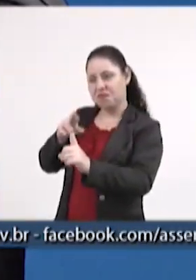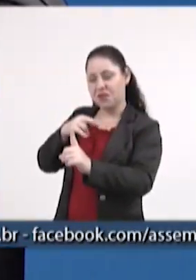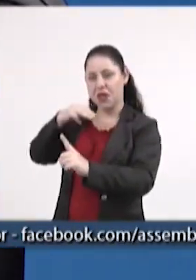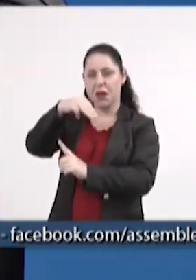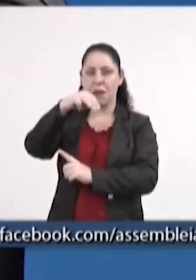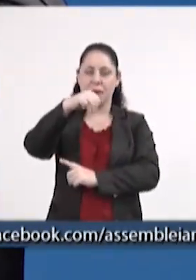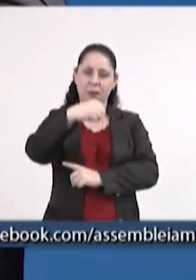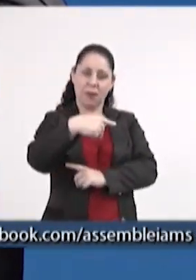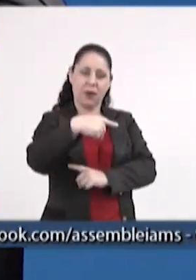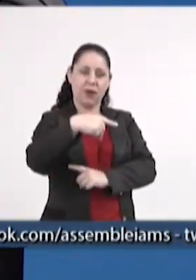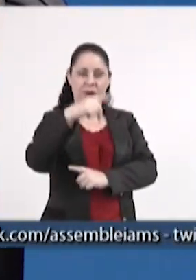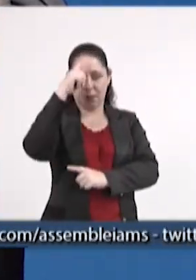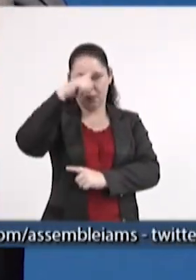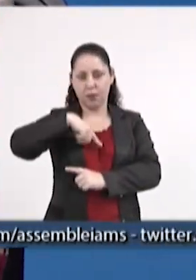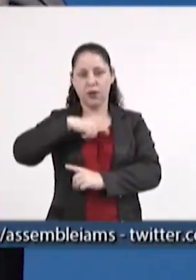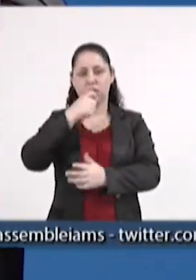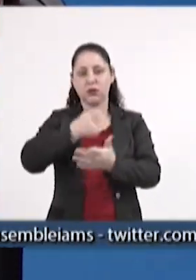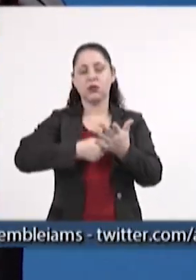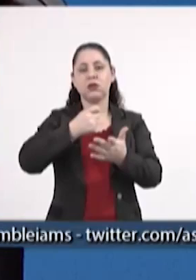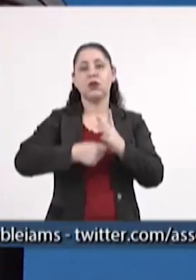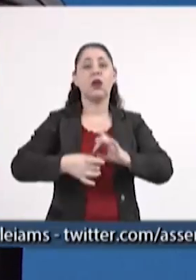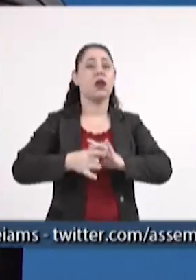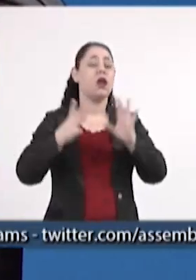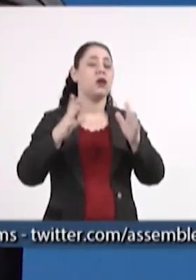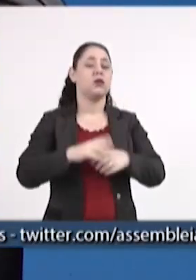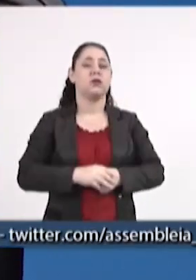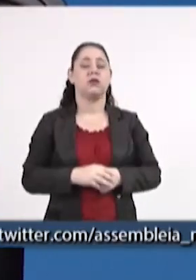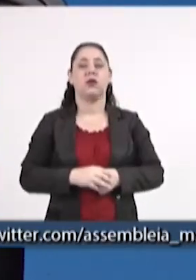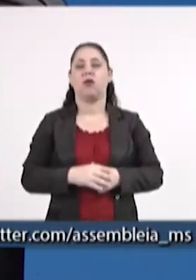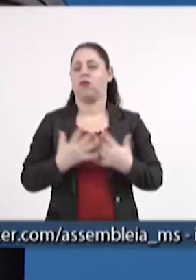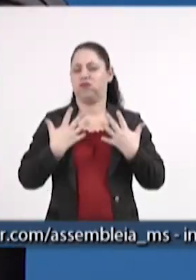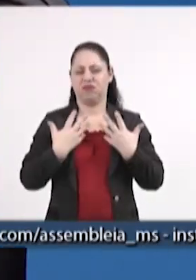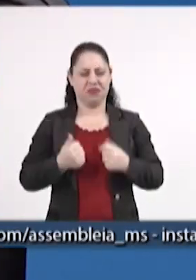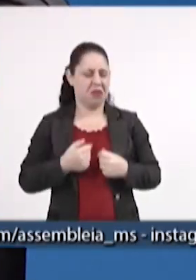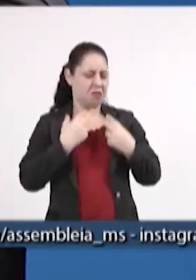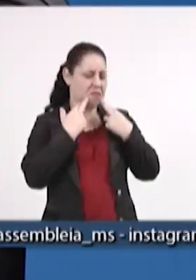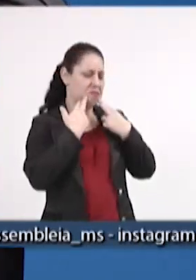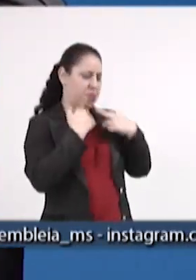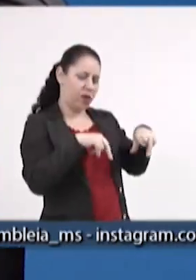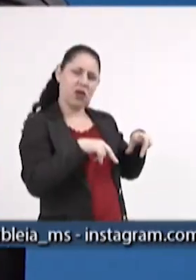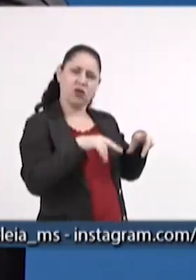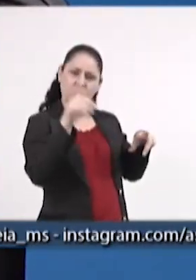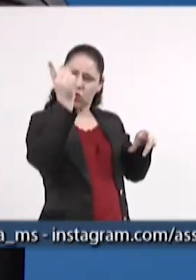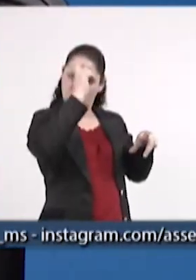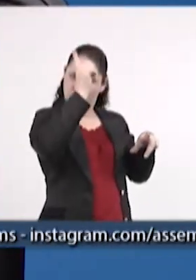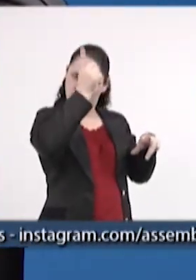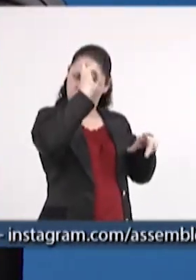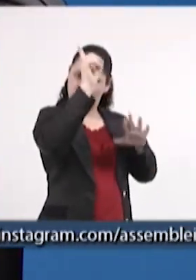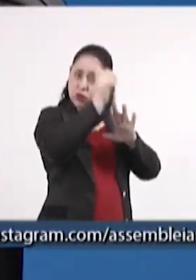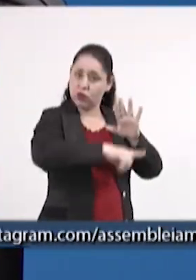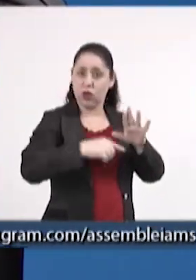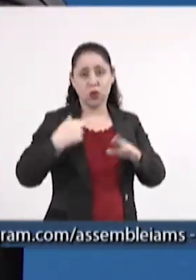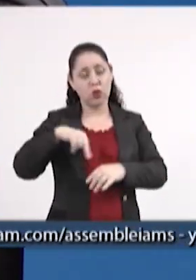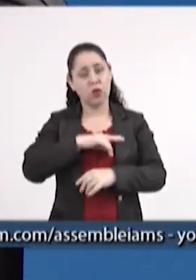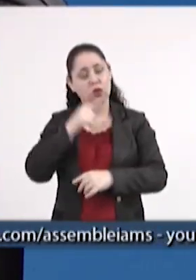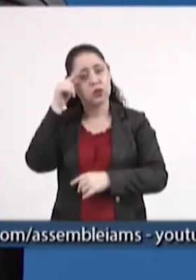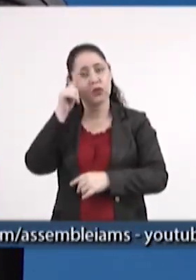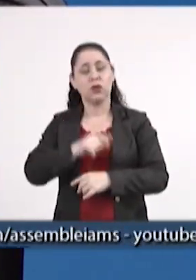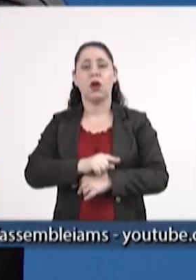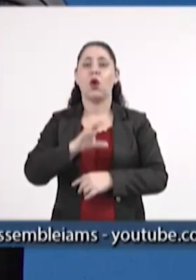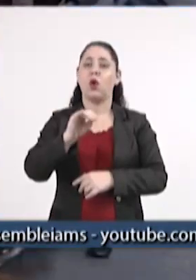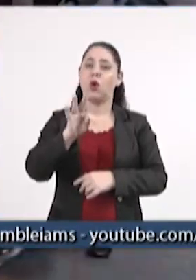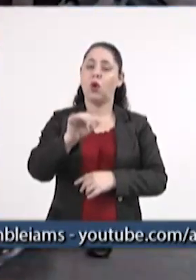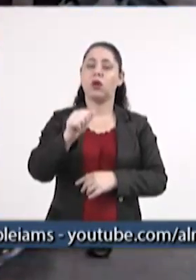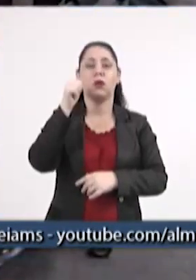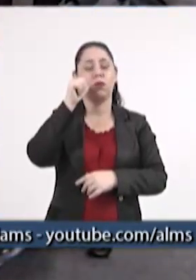que os governos mandam para garantir nossa liberdade, que não cansa de ameaçar todos os direitos que a gente conseguiu para garantir a cota